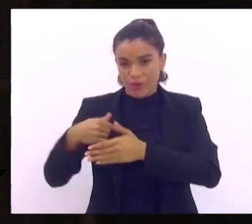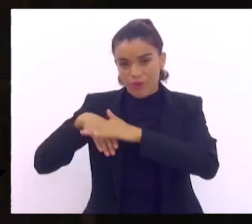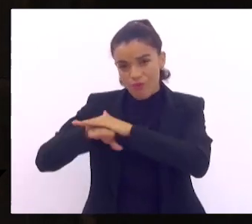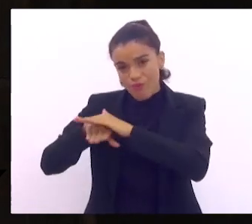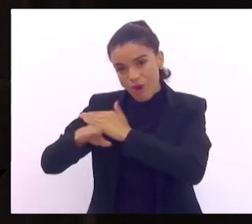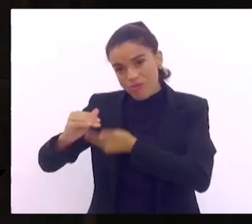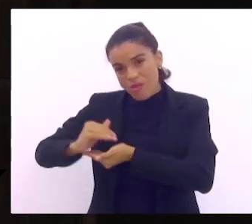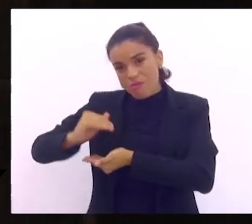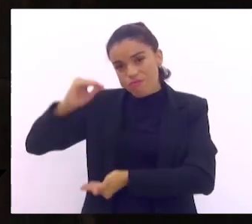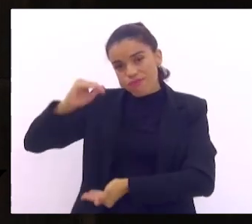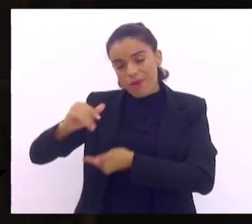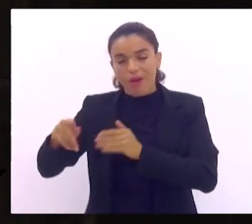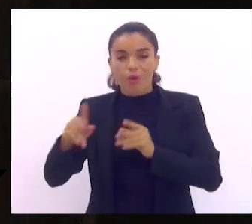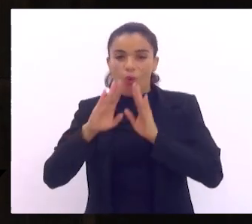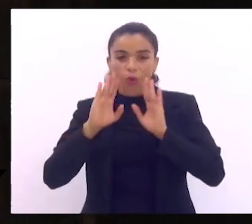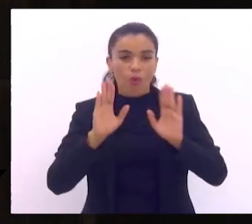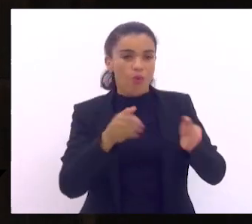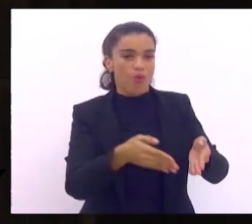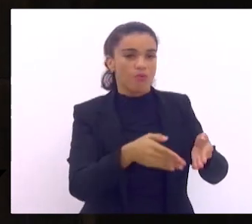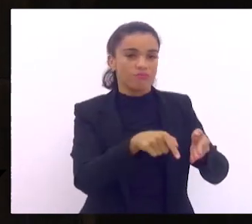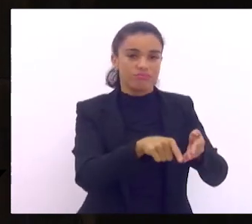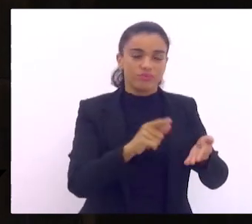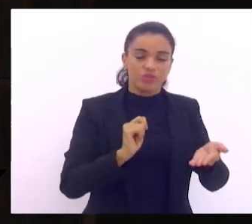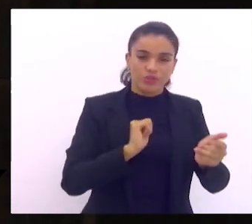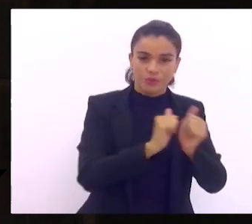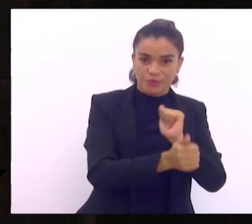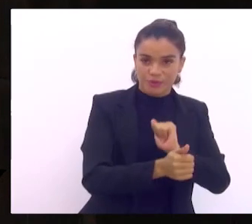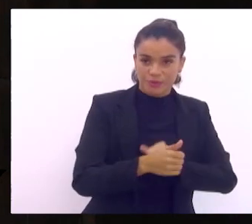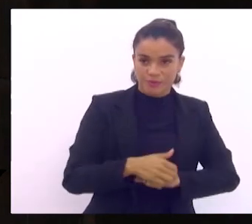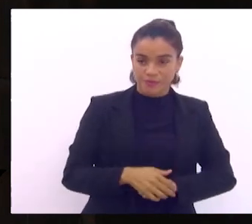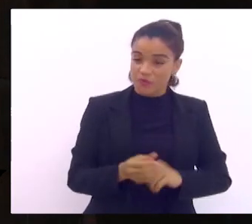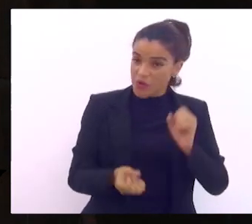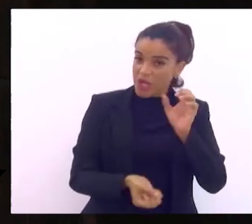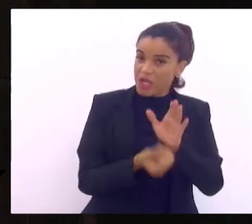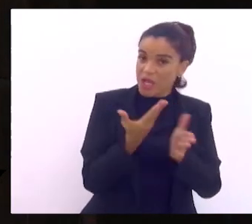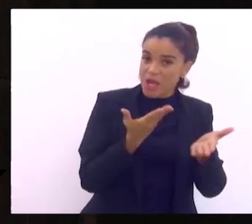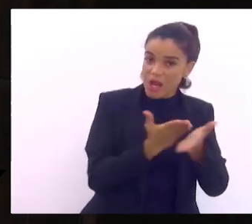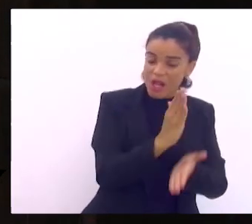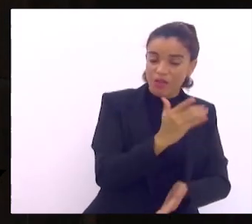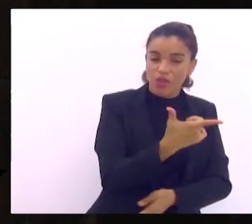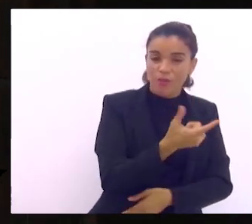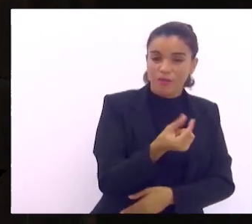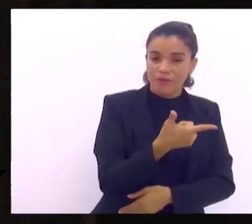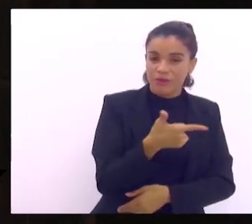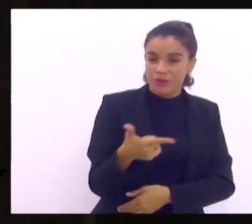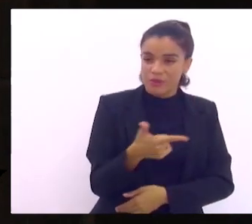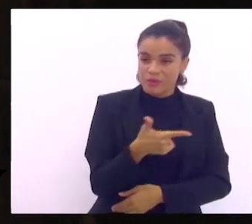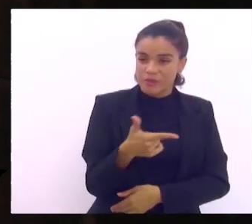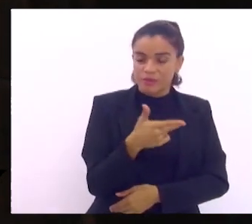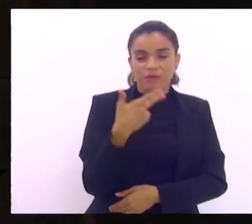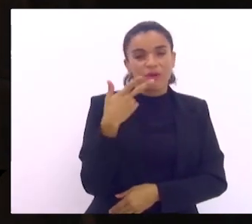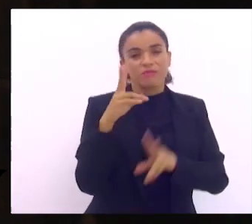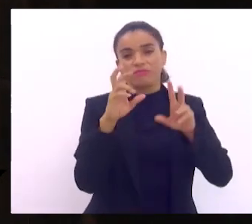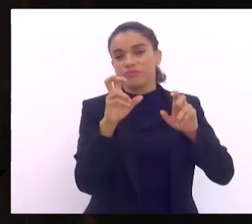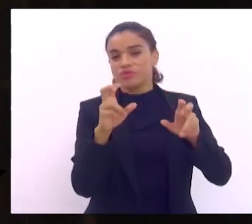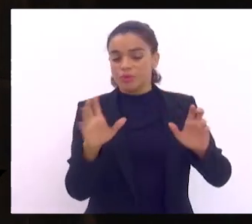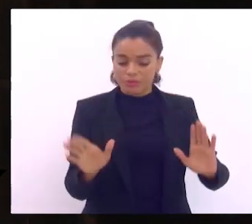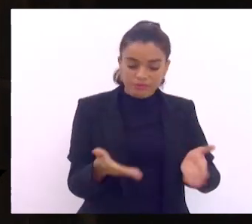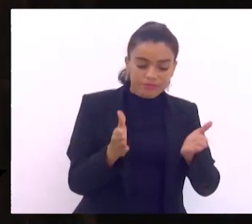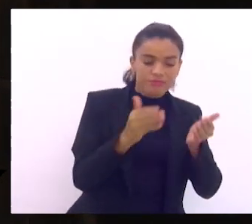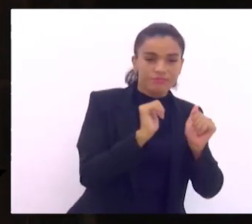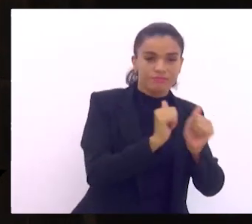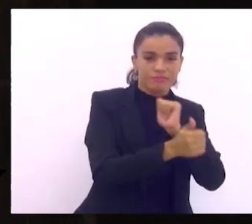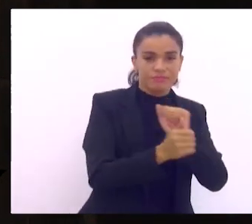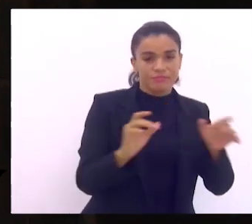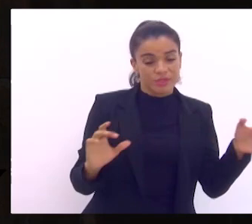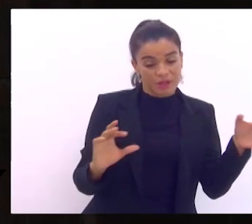Essa lei foi de 2022, e ela fala justamente no incentivo ao esporte, e ele está